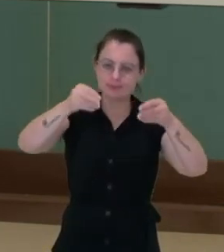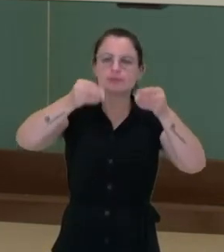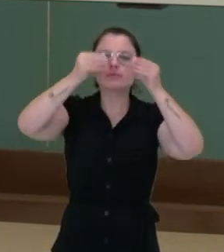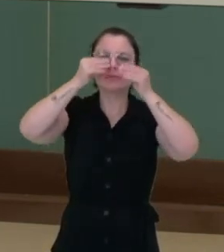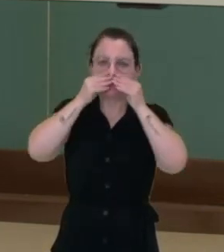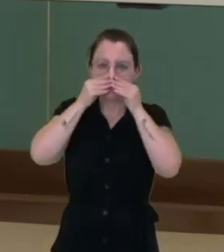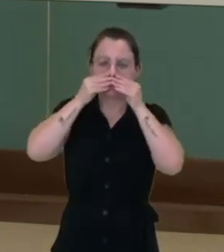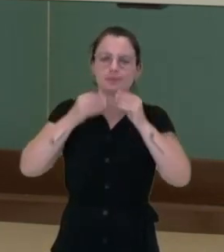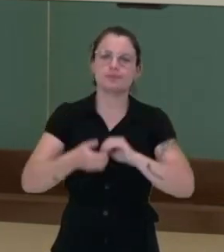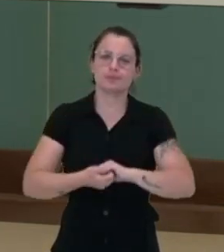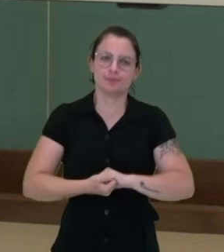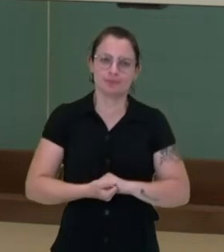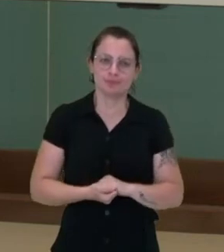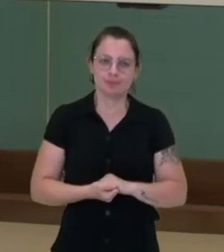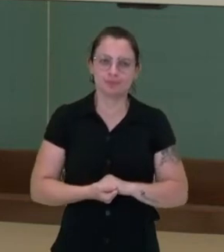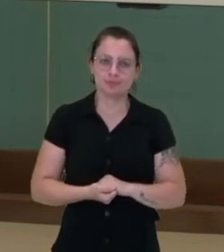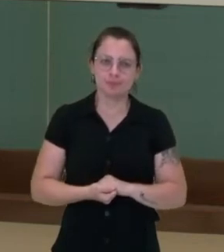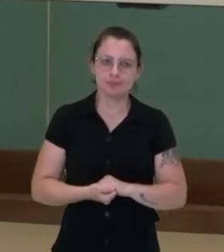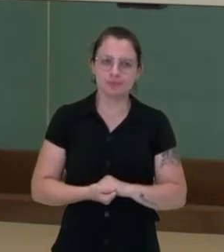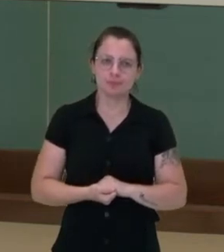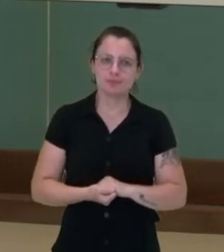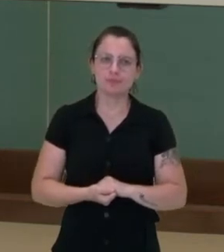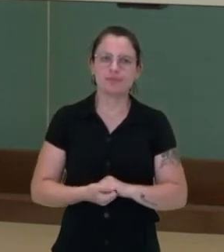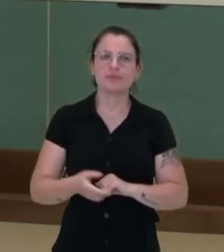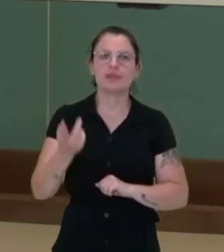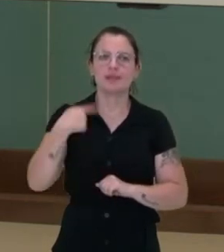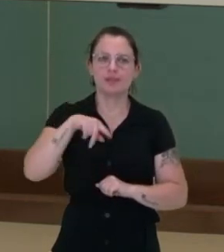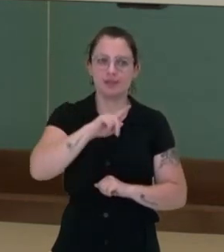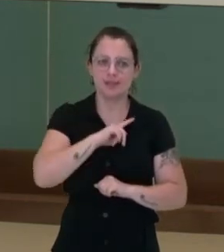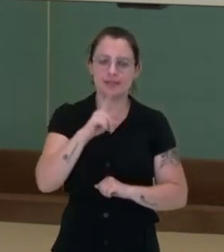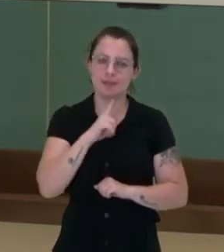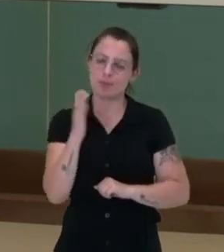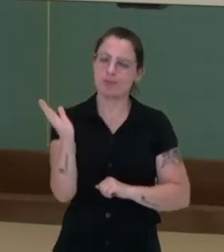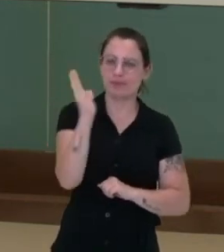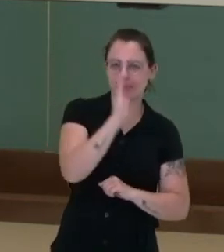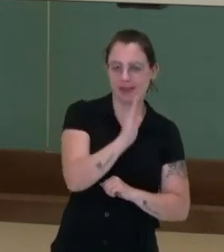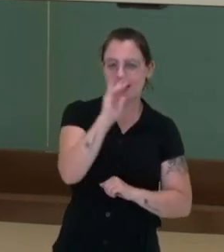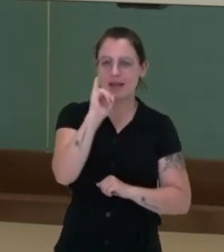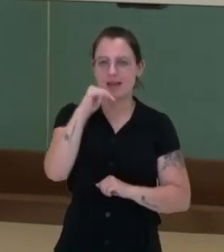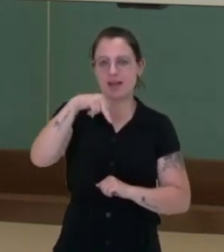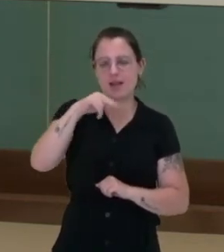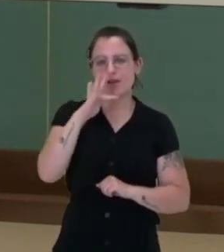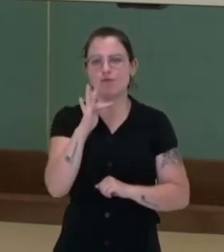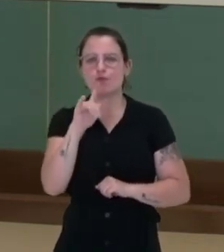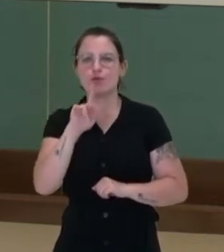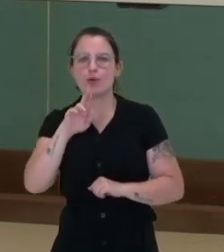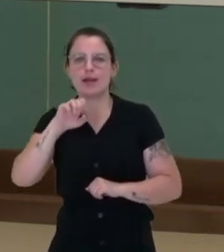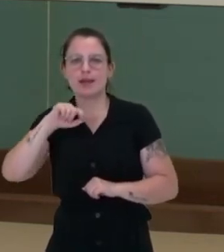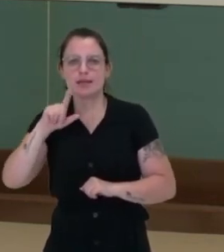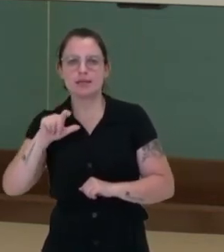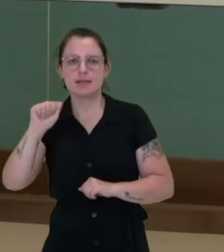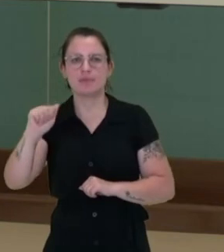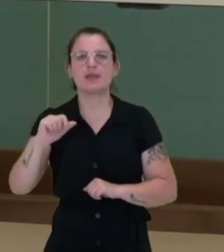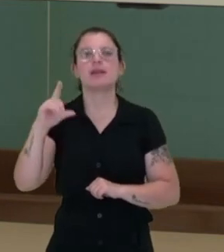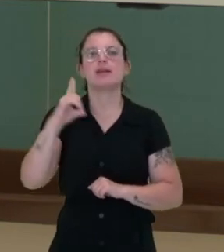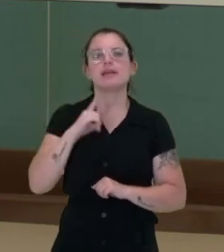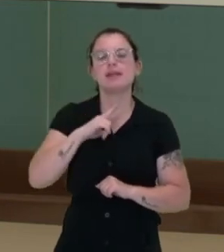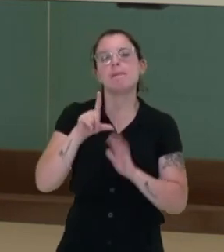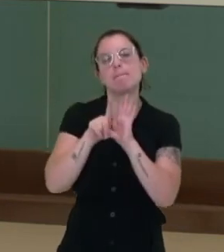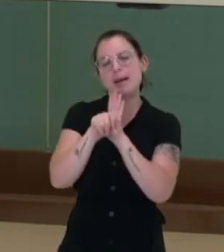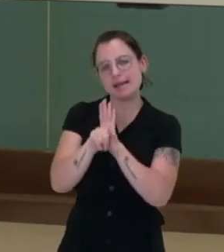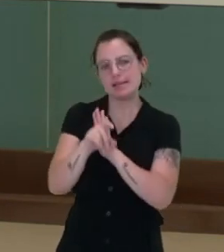na imagem nós temos o vírus influenza na esquerda e uma bactéria, o Streptococcus.